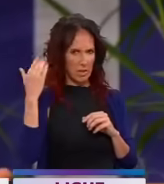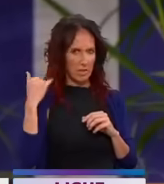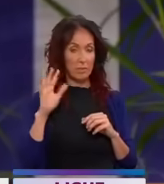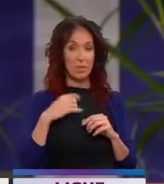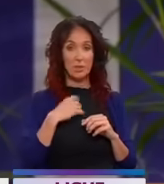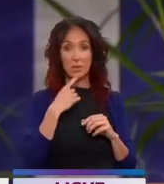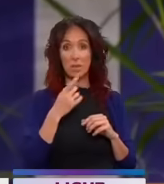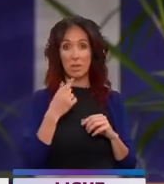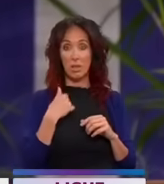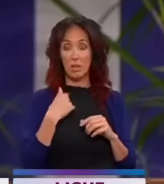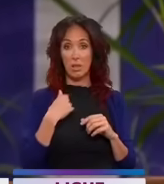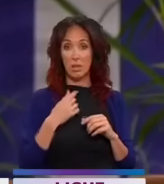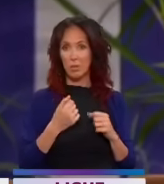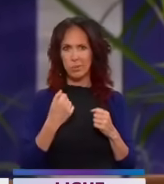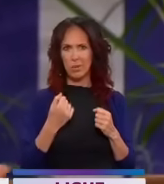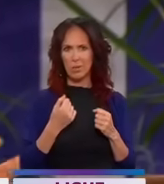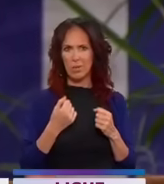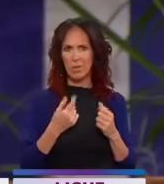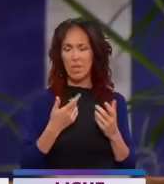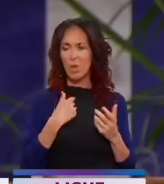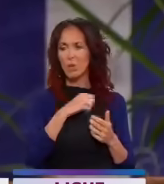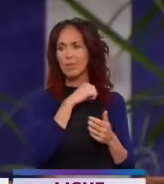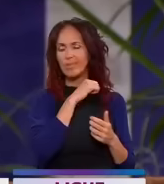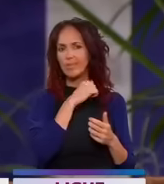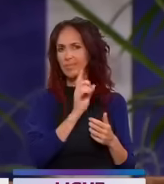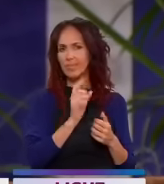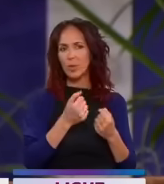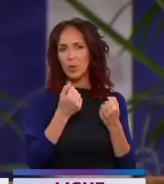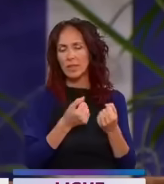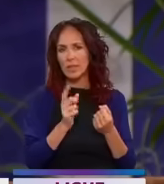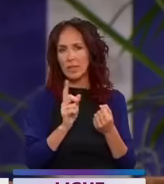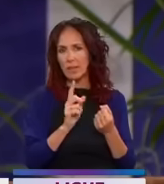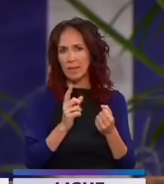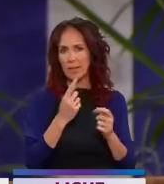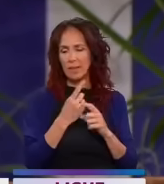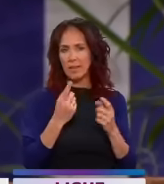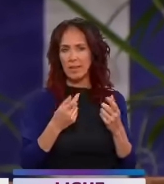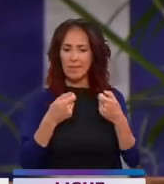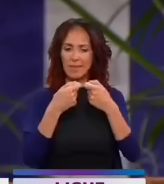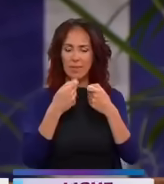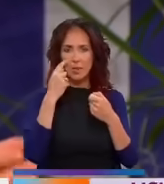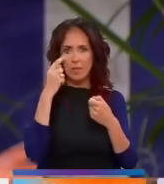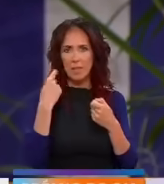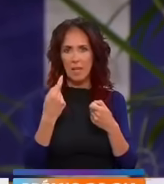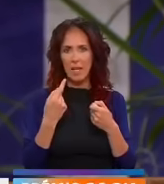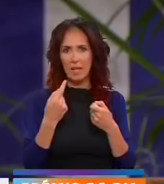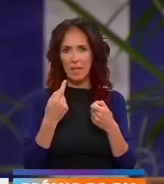Mas vou-te dizer uma coisa. Eu não consegui ficar indiferente e ter uma empatia especial